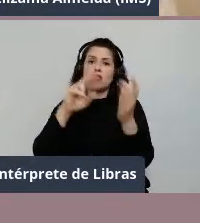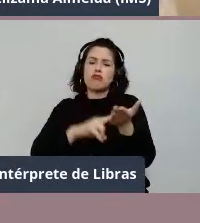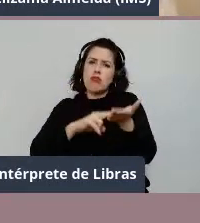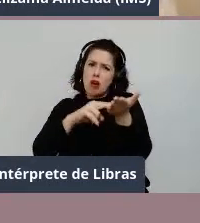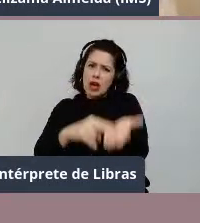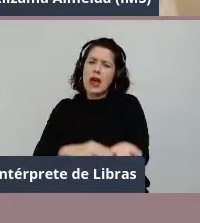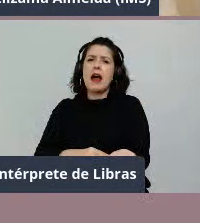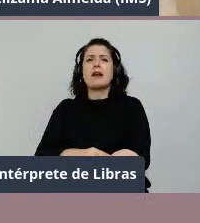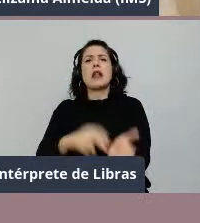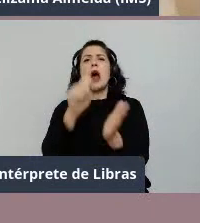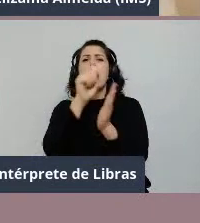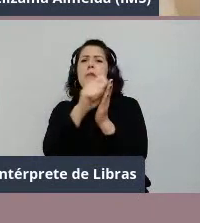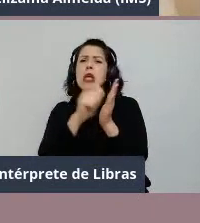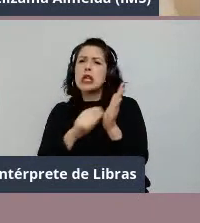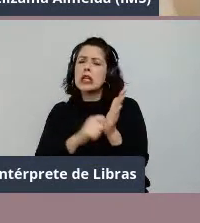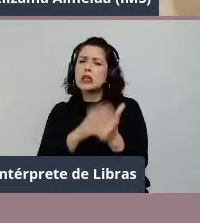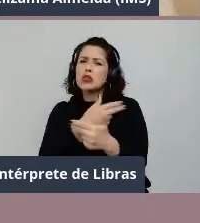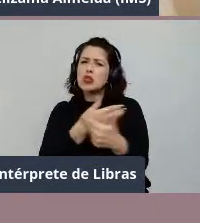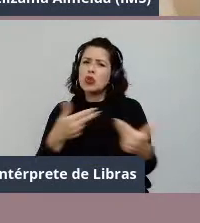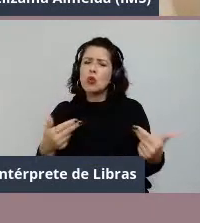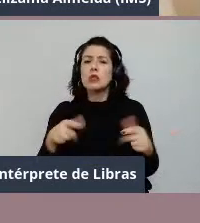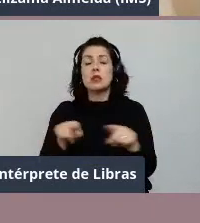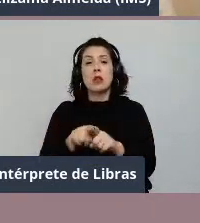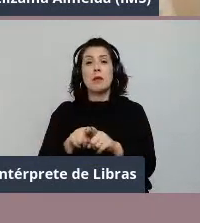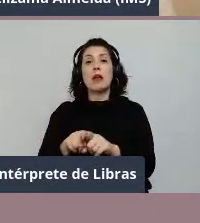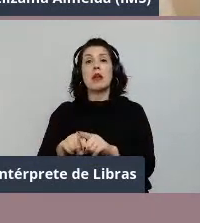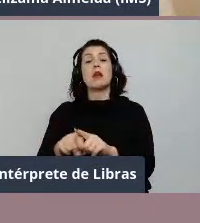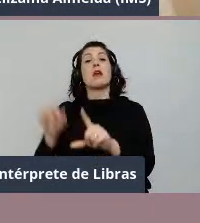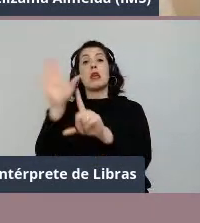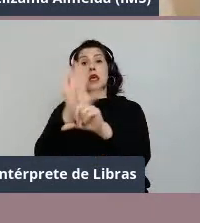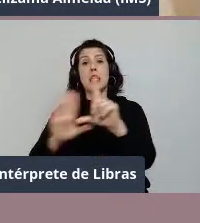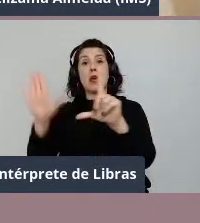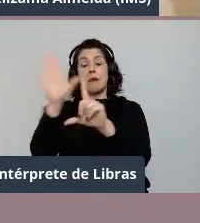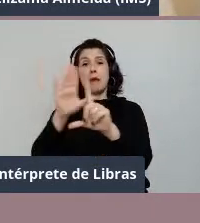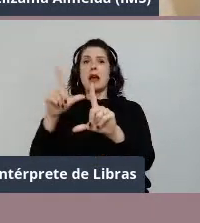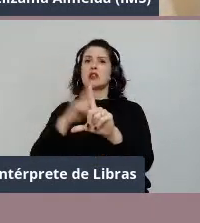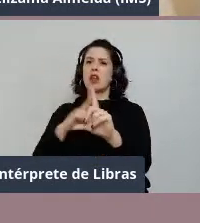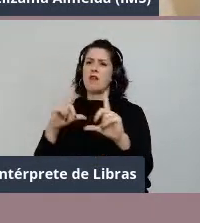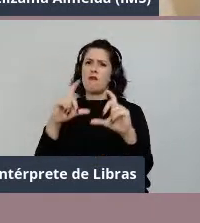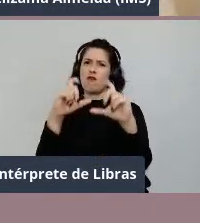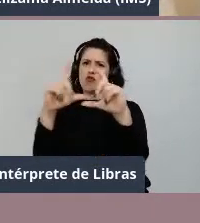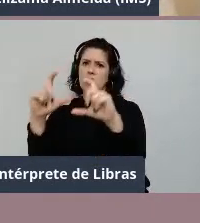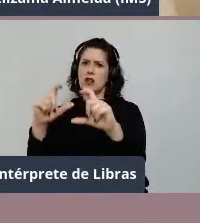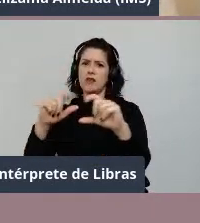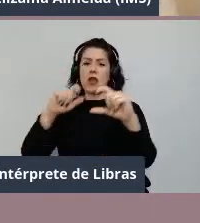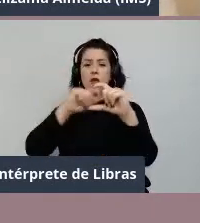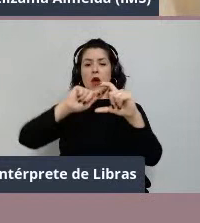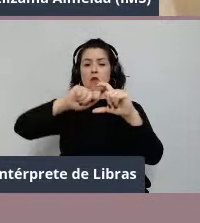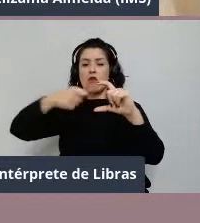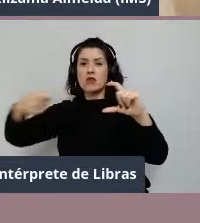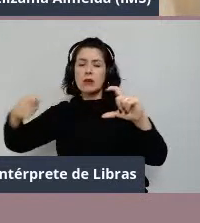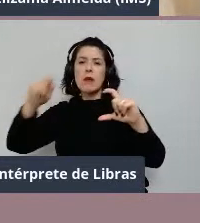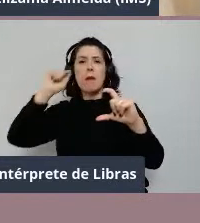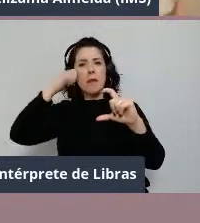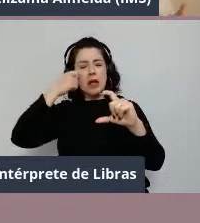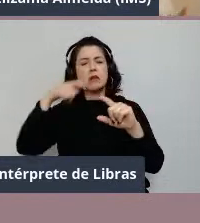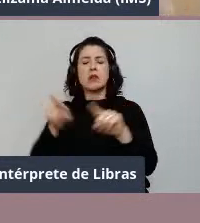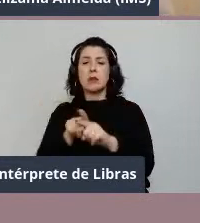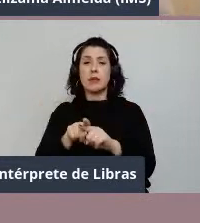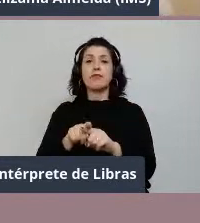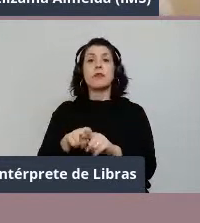documentos iconográficos, as fotografias, também tem muitos negativos. Em documentos